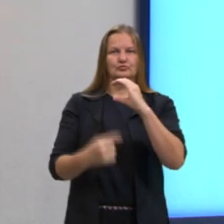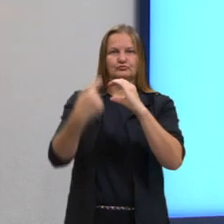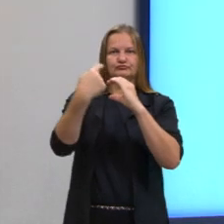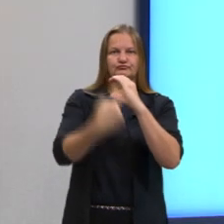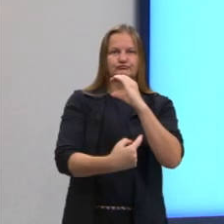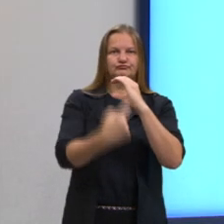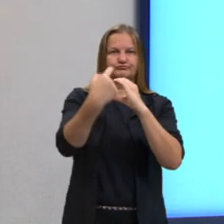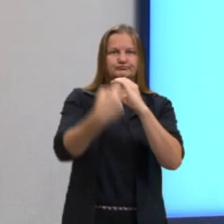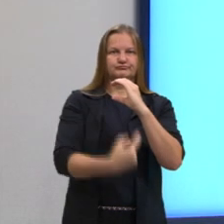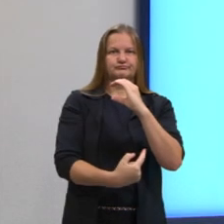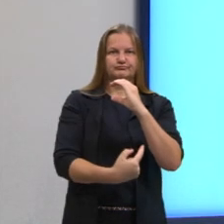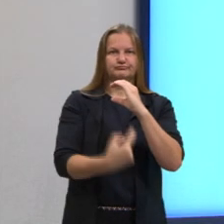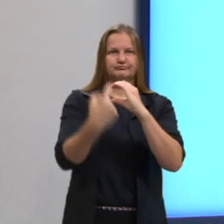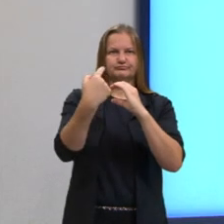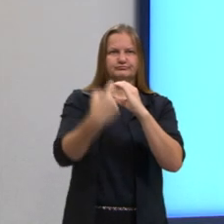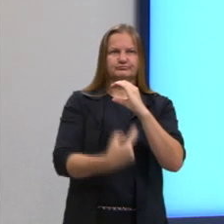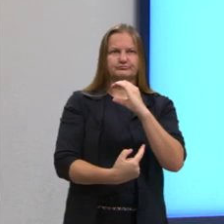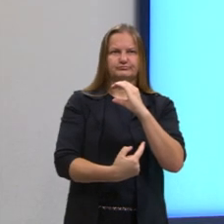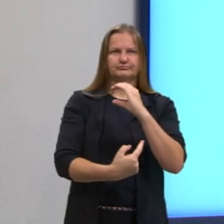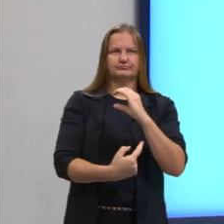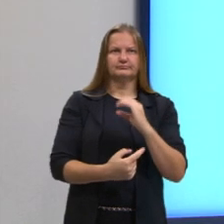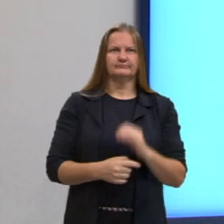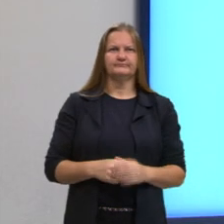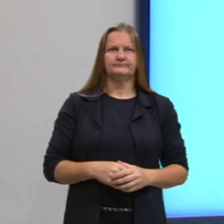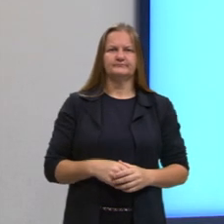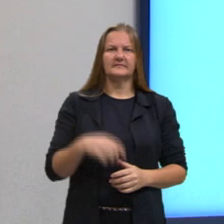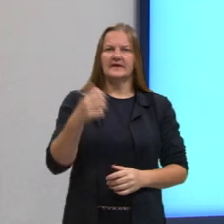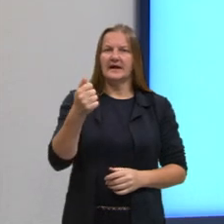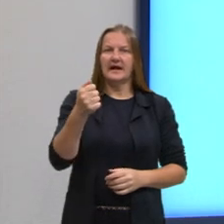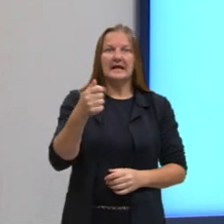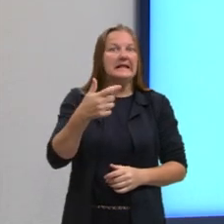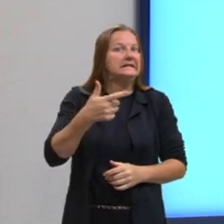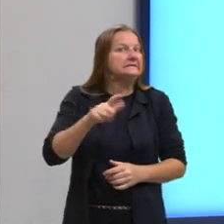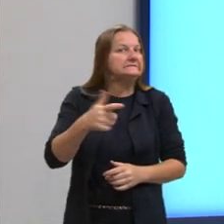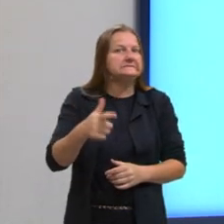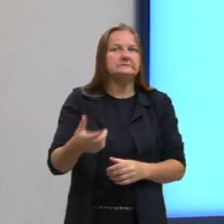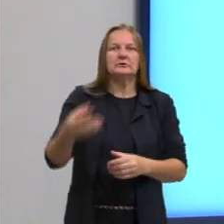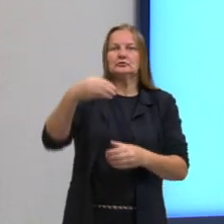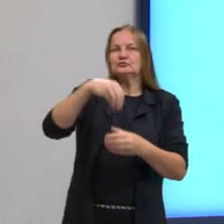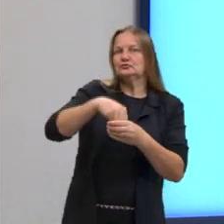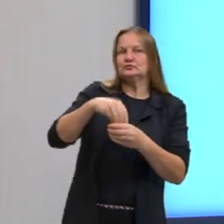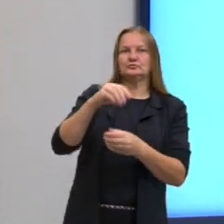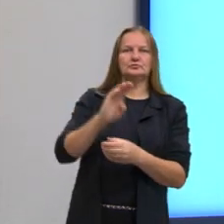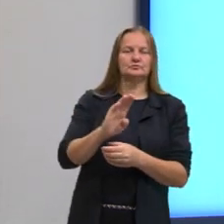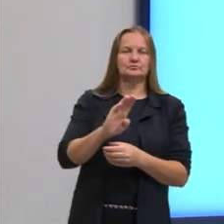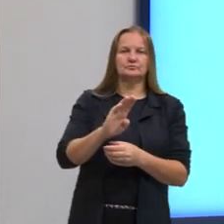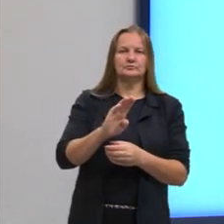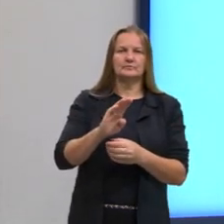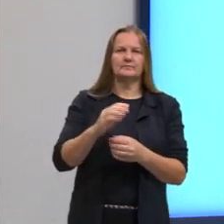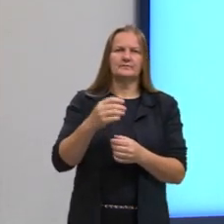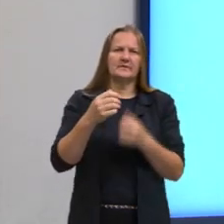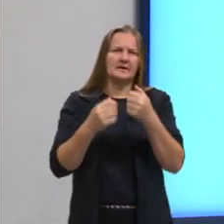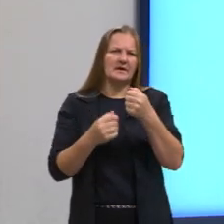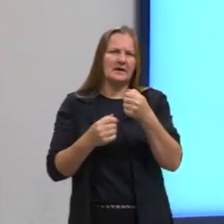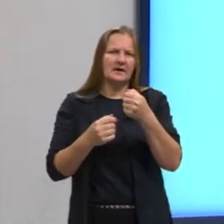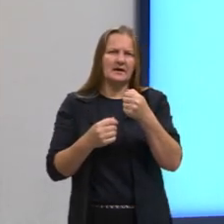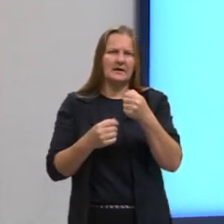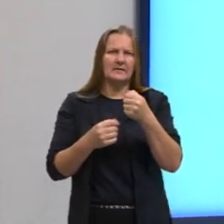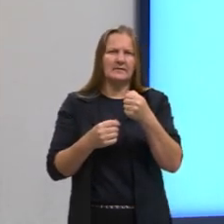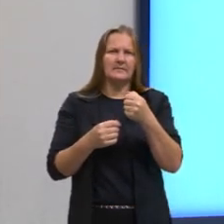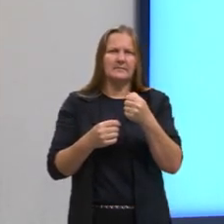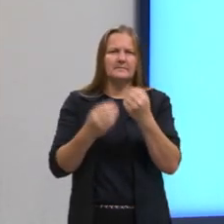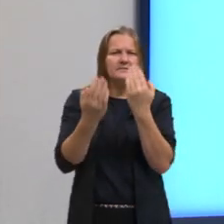neste caso o conjunto lá não é subconjunto de B dizer que a Contender